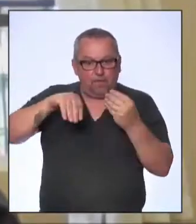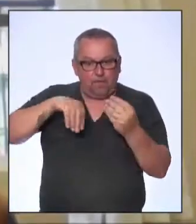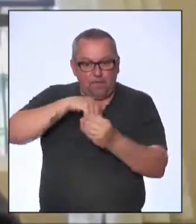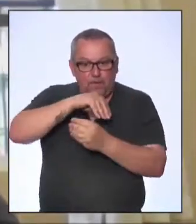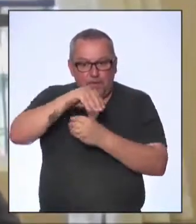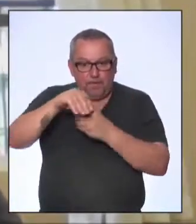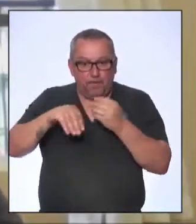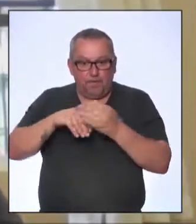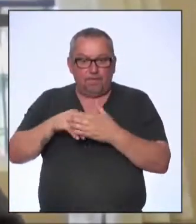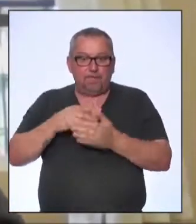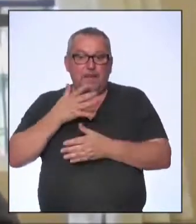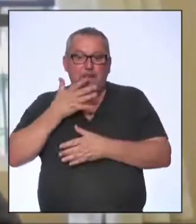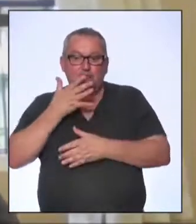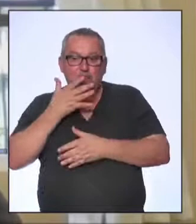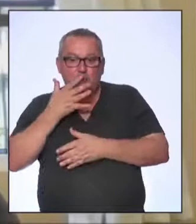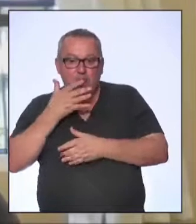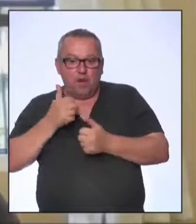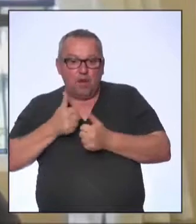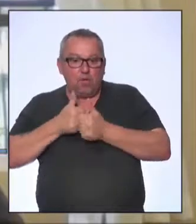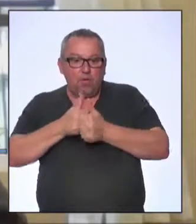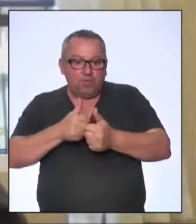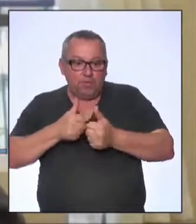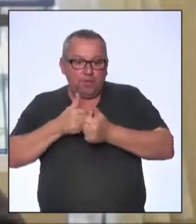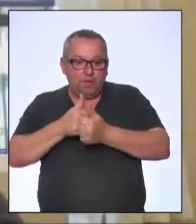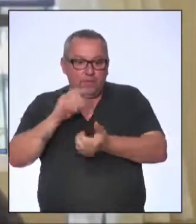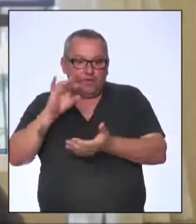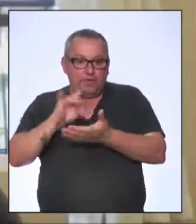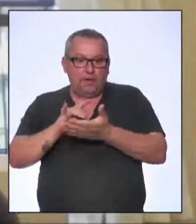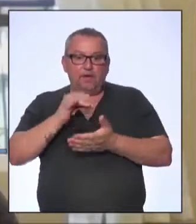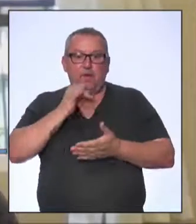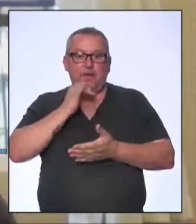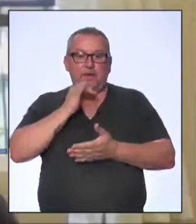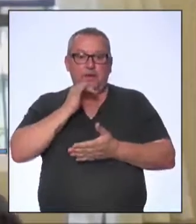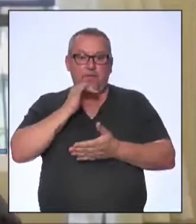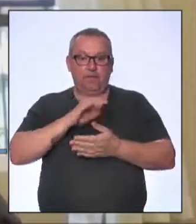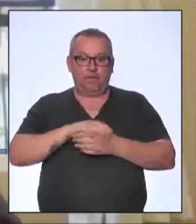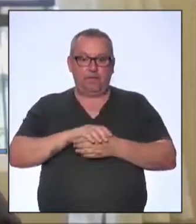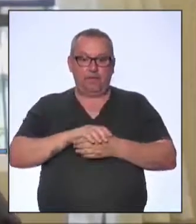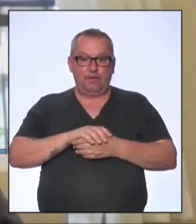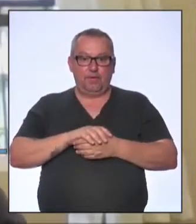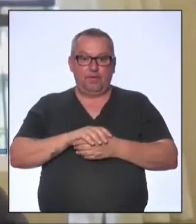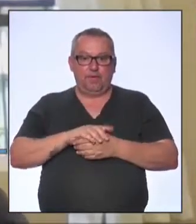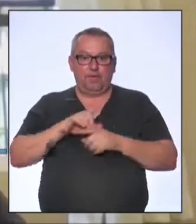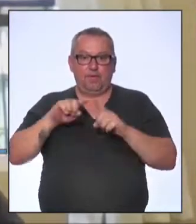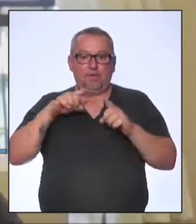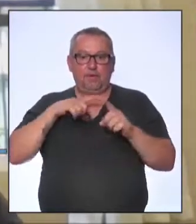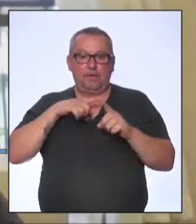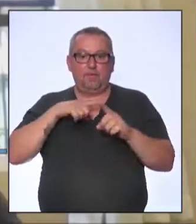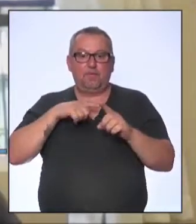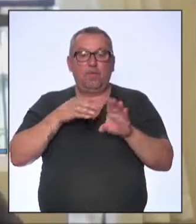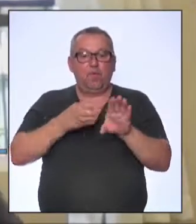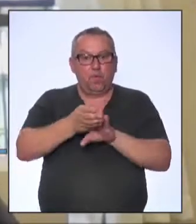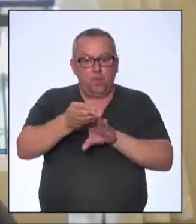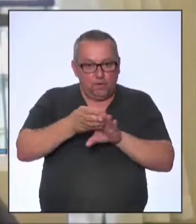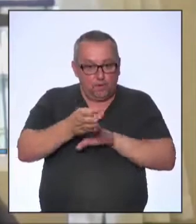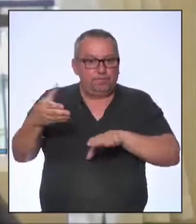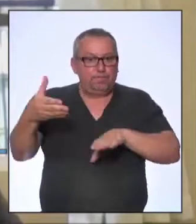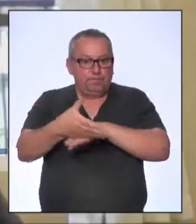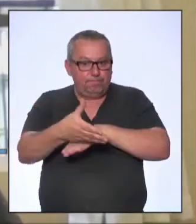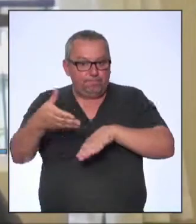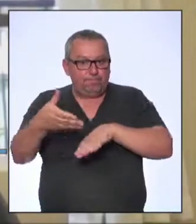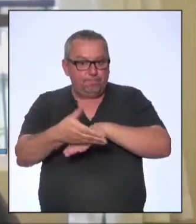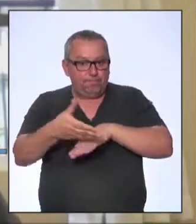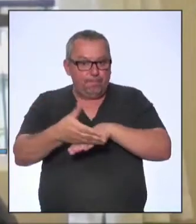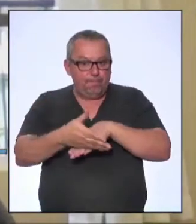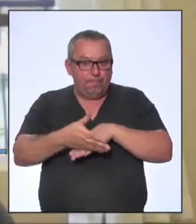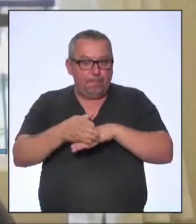das notas do aluno, do acompanhamento realmente. Vou dar um exemplo pequeno nós temos o conselho participativo aqui,